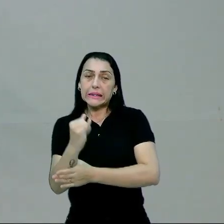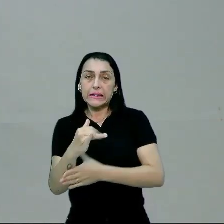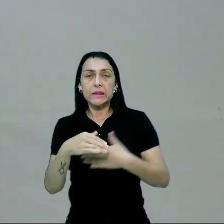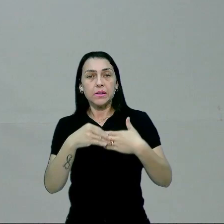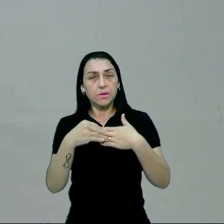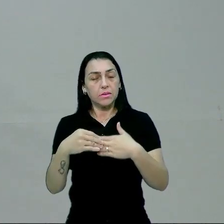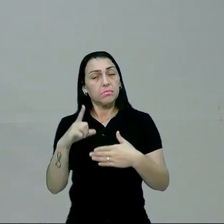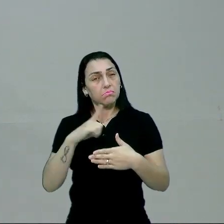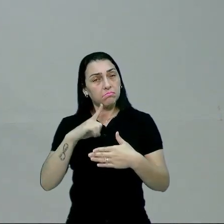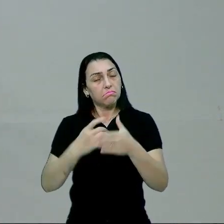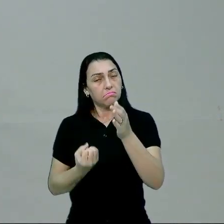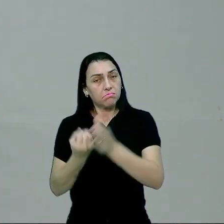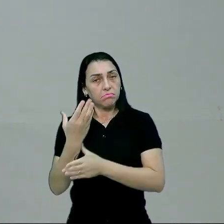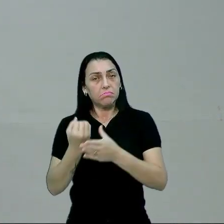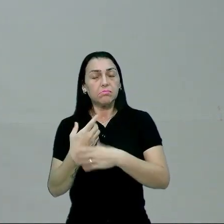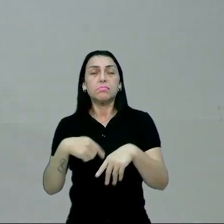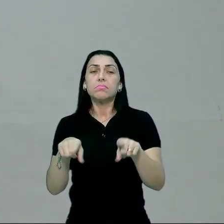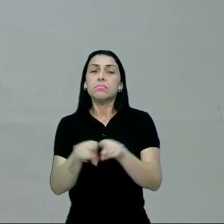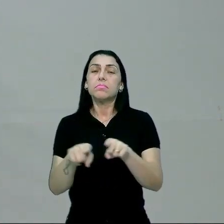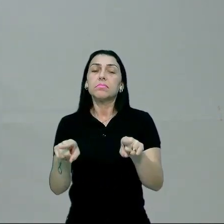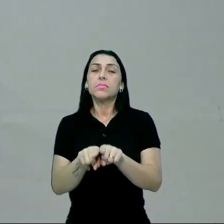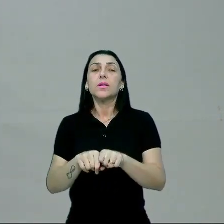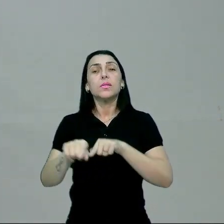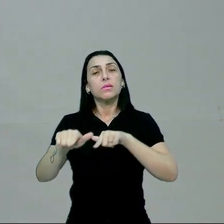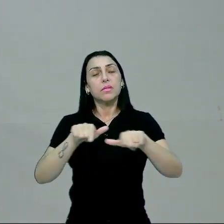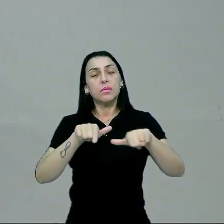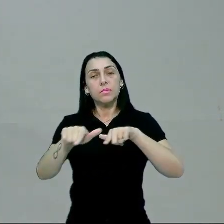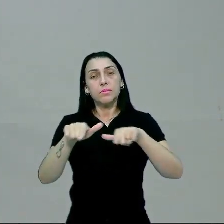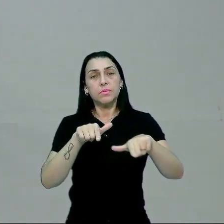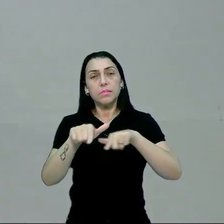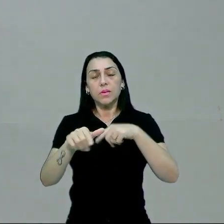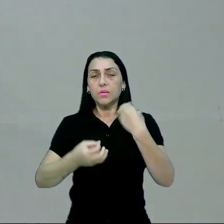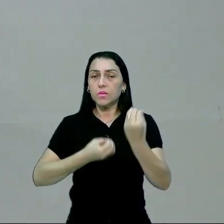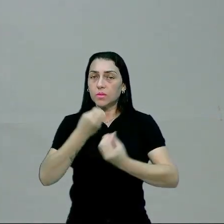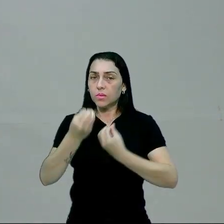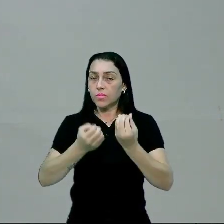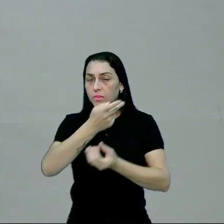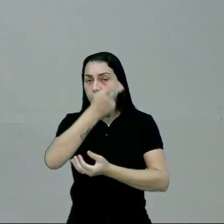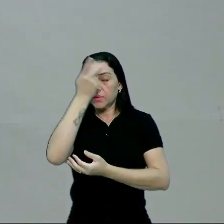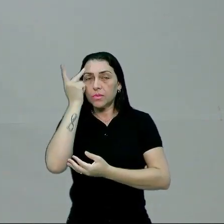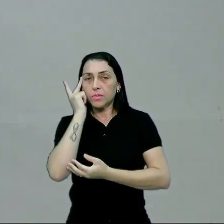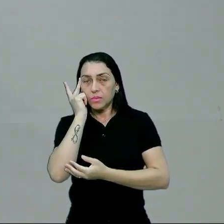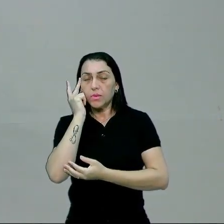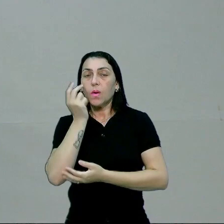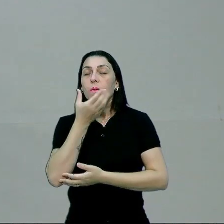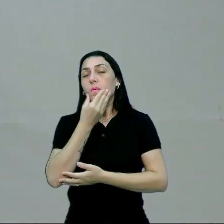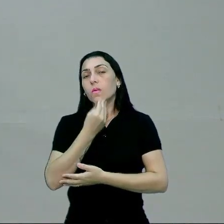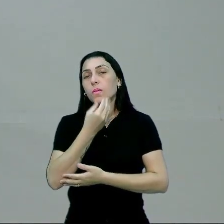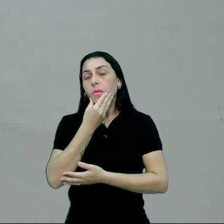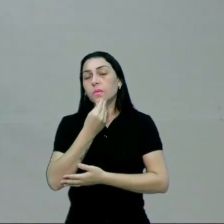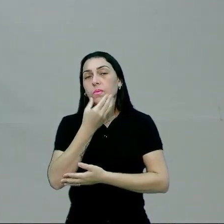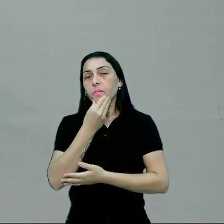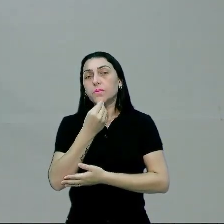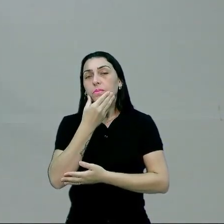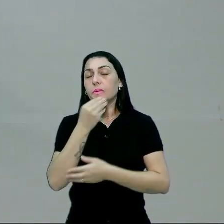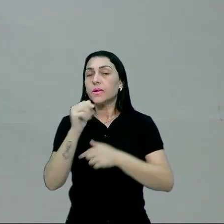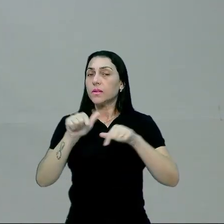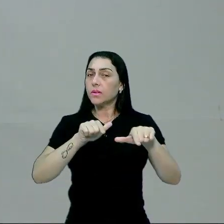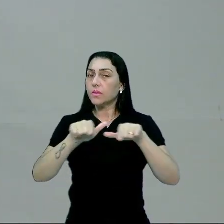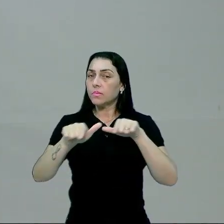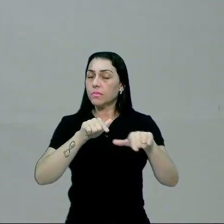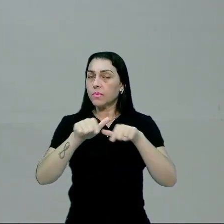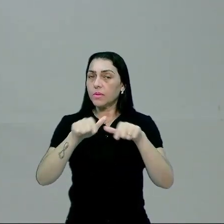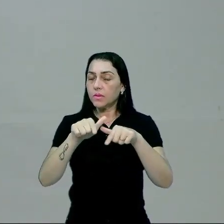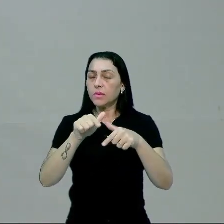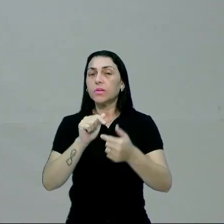trato de produção, eu estou tratando de trabalho. Como que as pessoas, como que o homem, ele trabalha